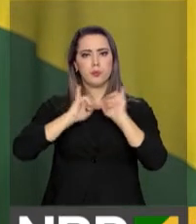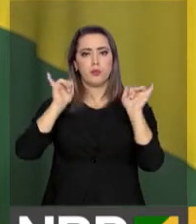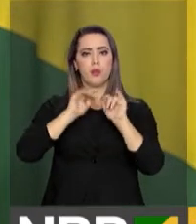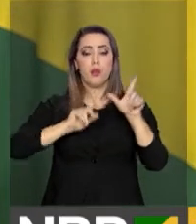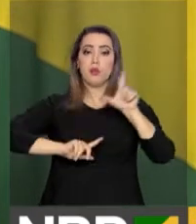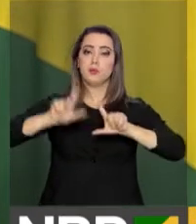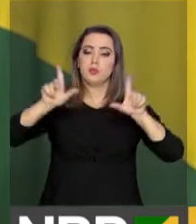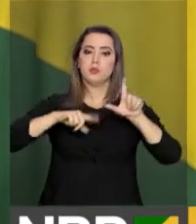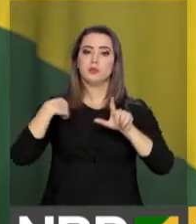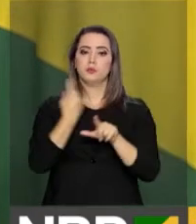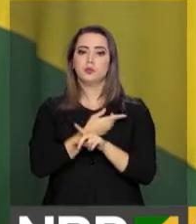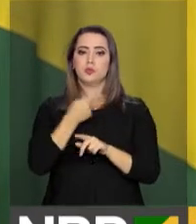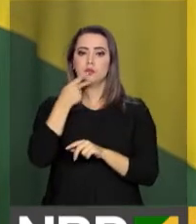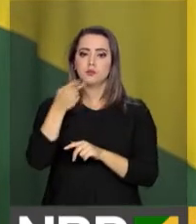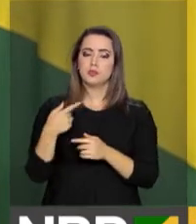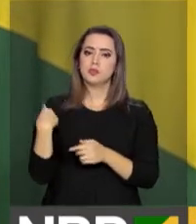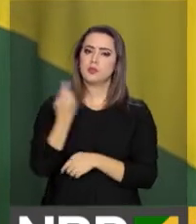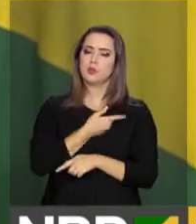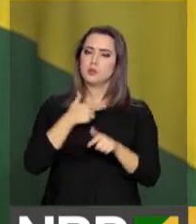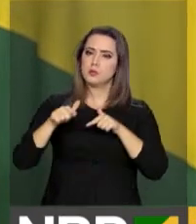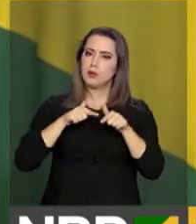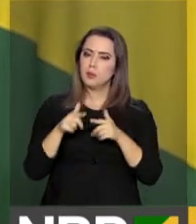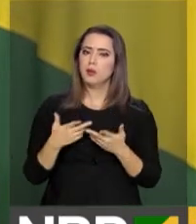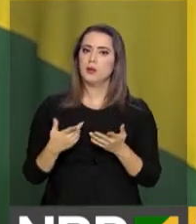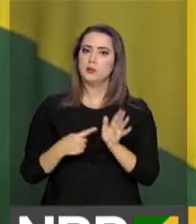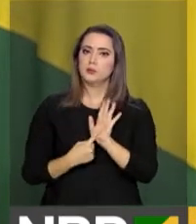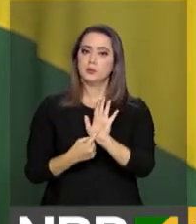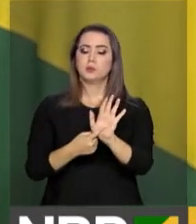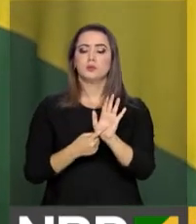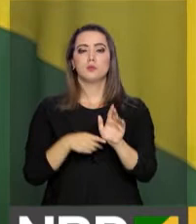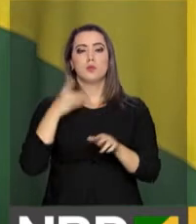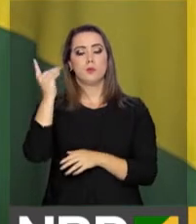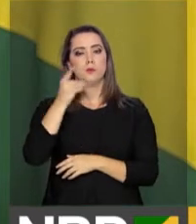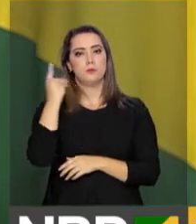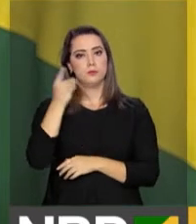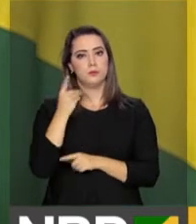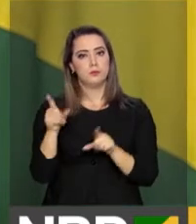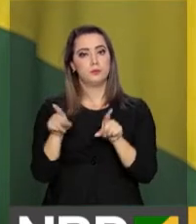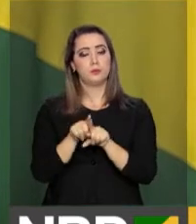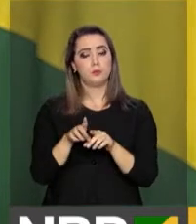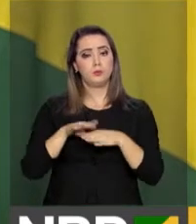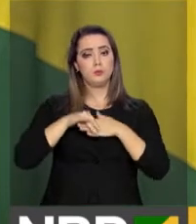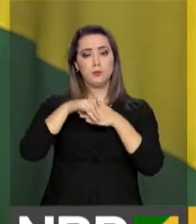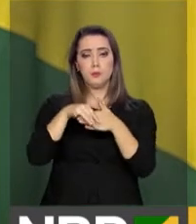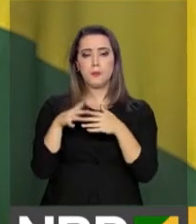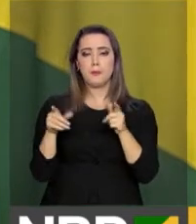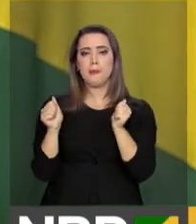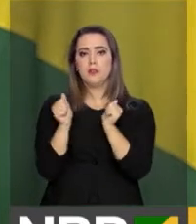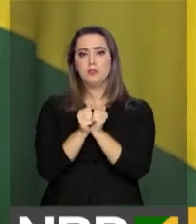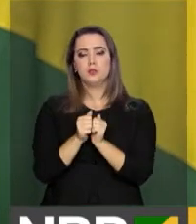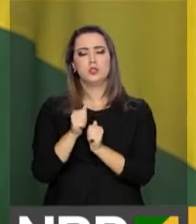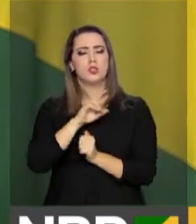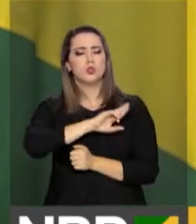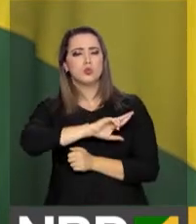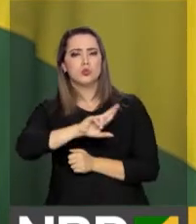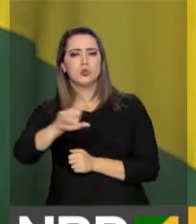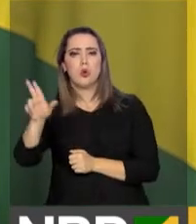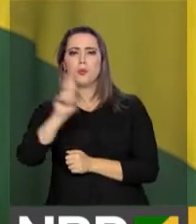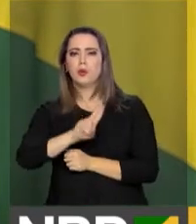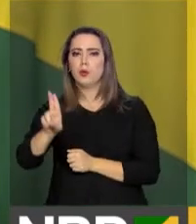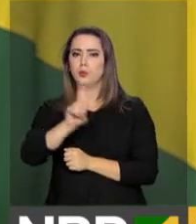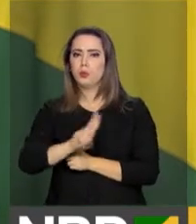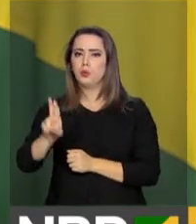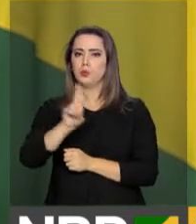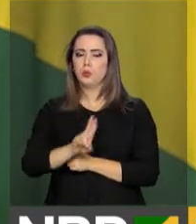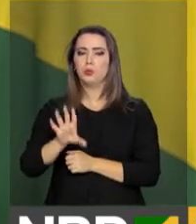o que nós todos estamos fazendo é o que os deputados só fazendo o líder agnaldo vida é boa os deputados